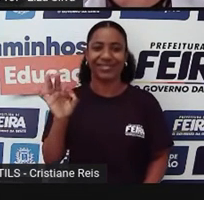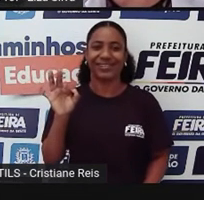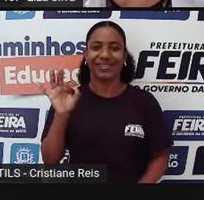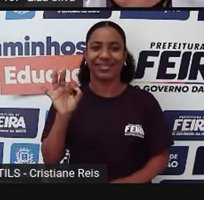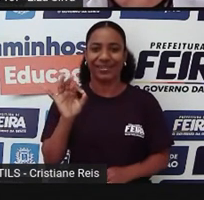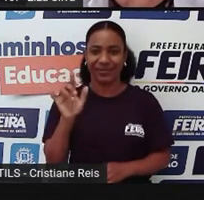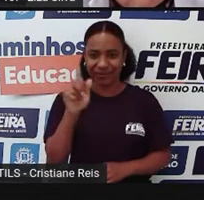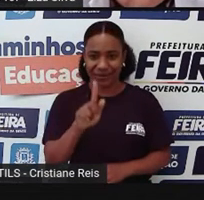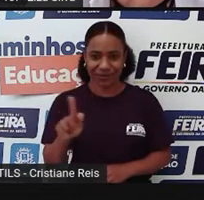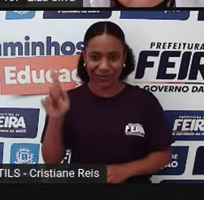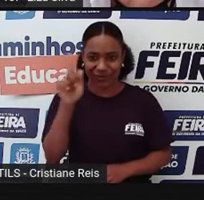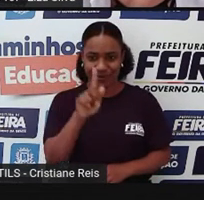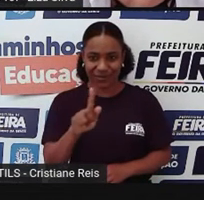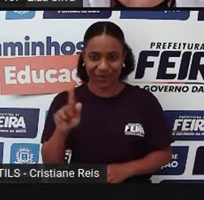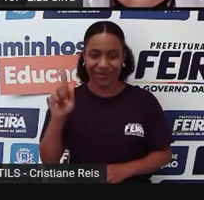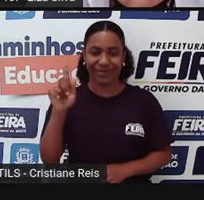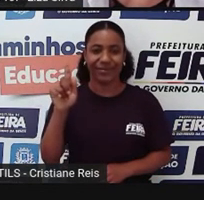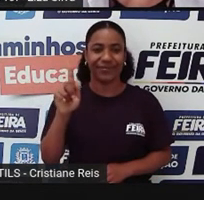geografia